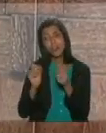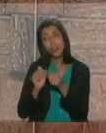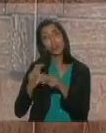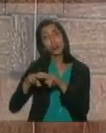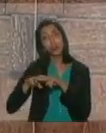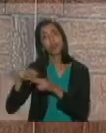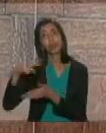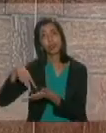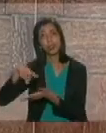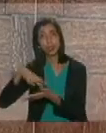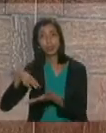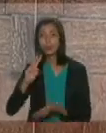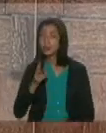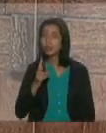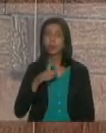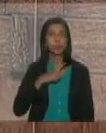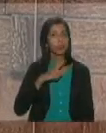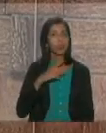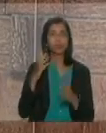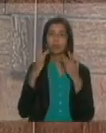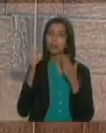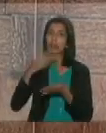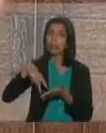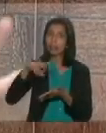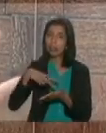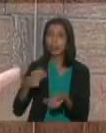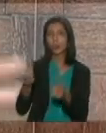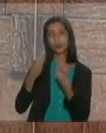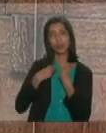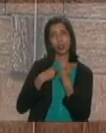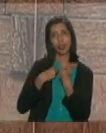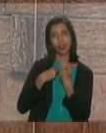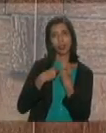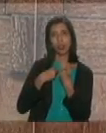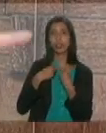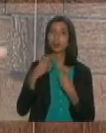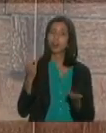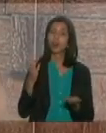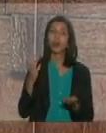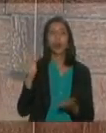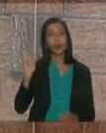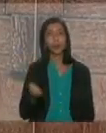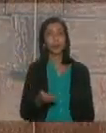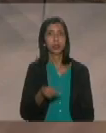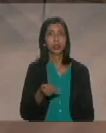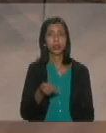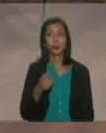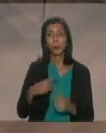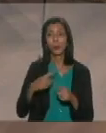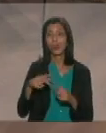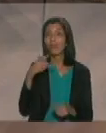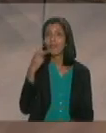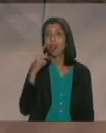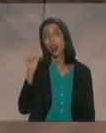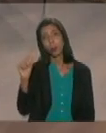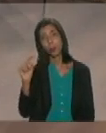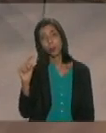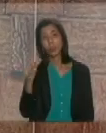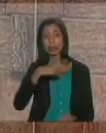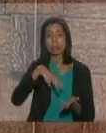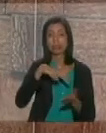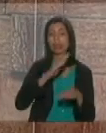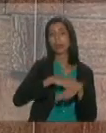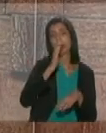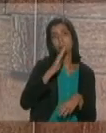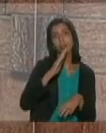dança. Então sempre tinha um número de dança, dá pra Cláudia. A Cláudia dançava o número de dança ali, né? E aí você tinha poucas falas e mais danças? Tinha